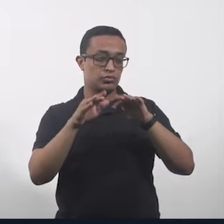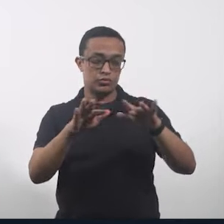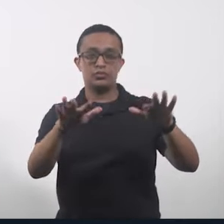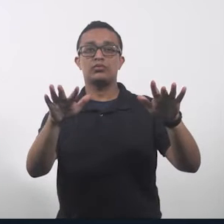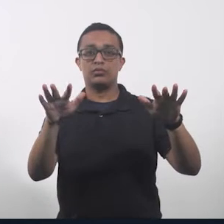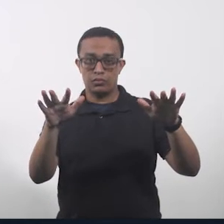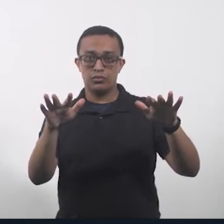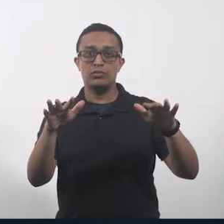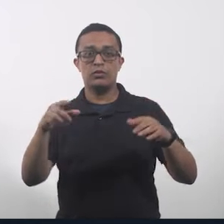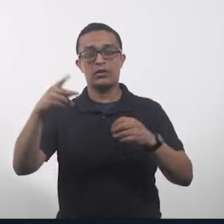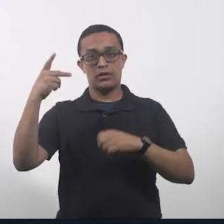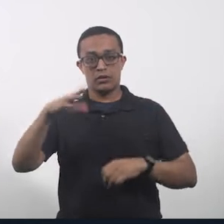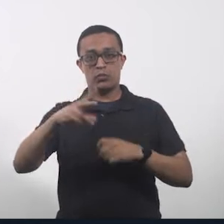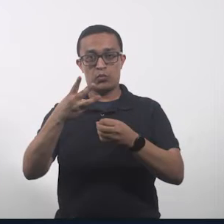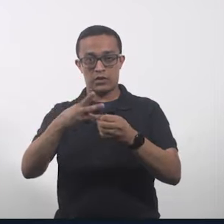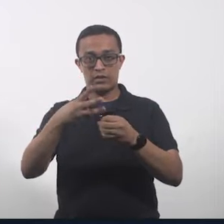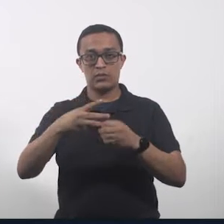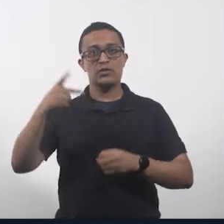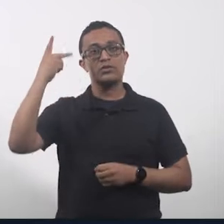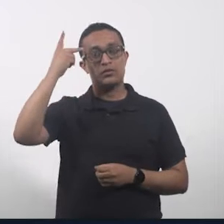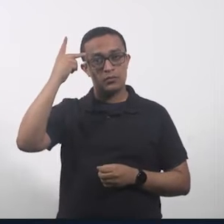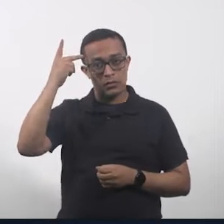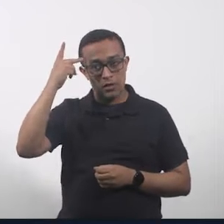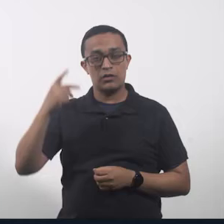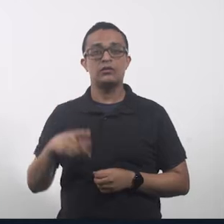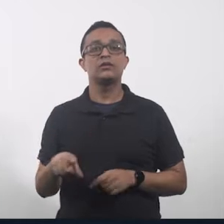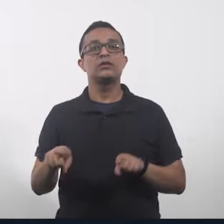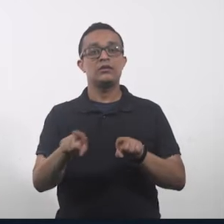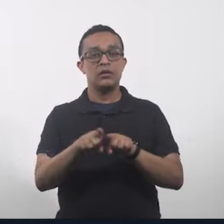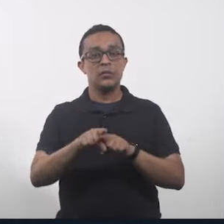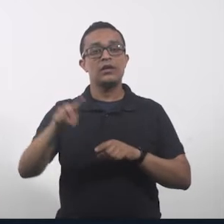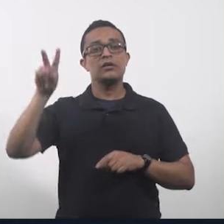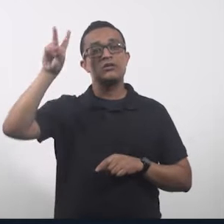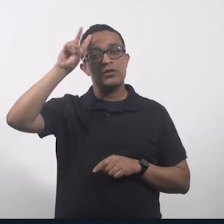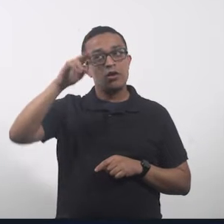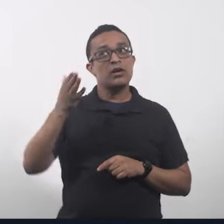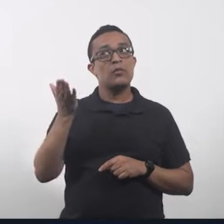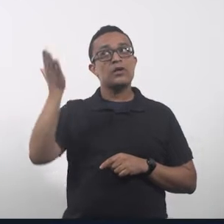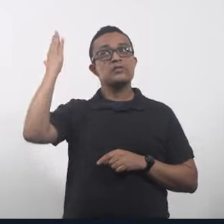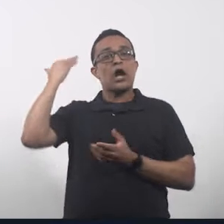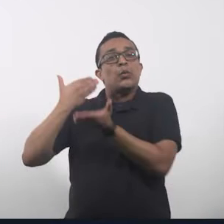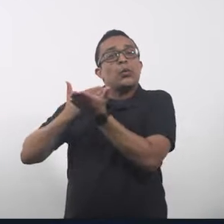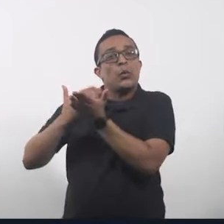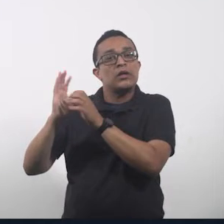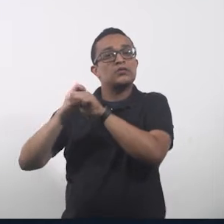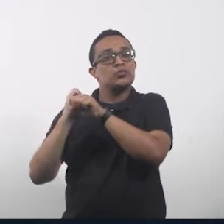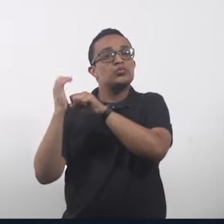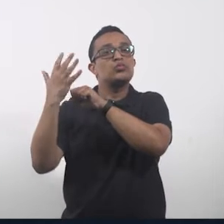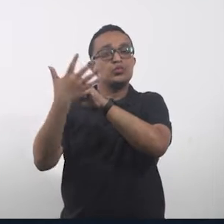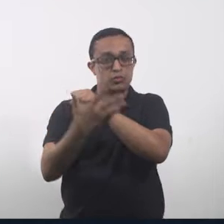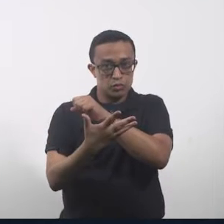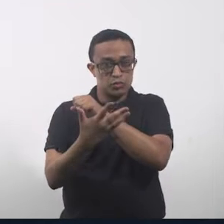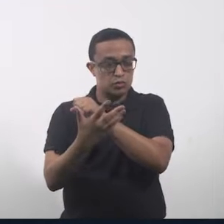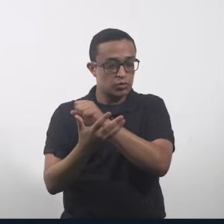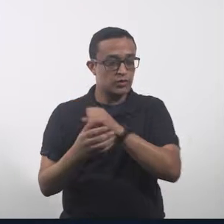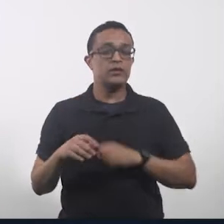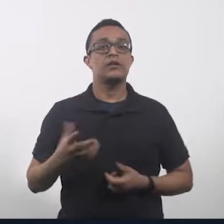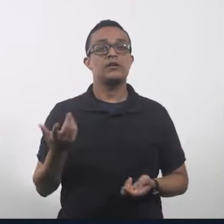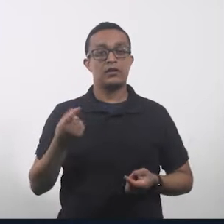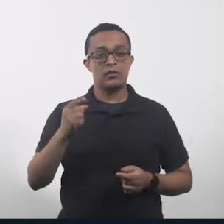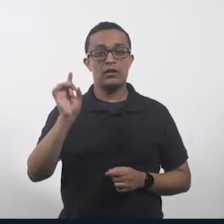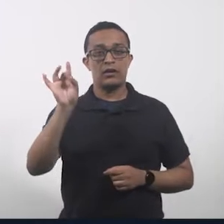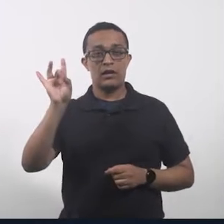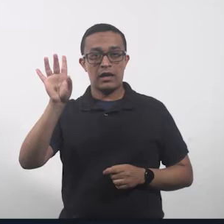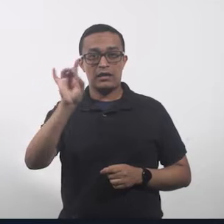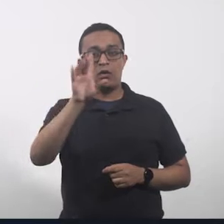início dos sintomas no município de São Paulo, e uma série histórica desde o início da pandemia. Cada barra do gráfico significa, então,